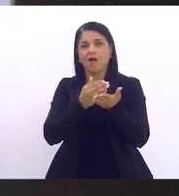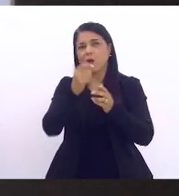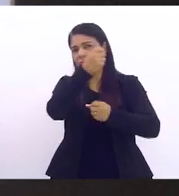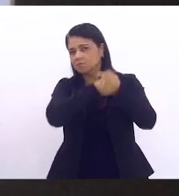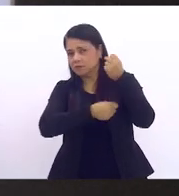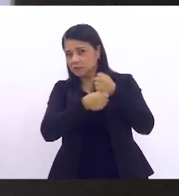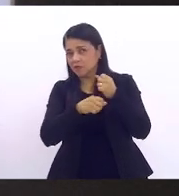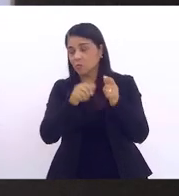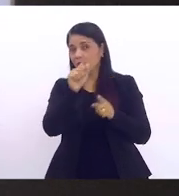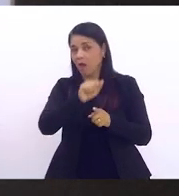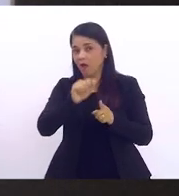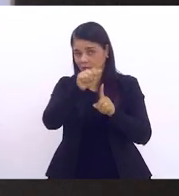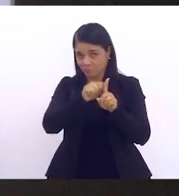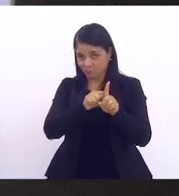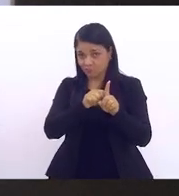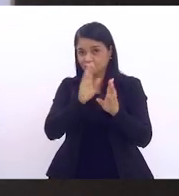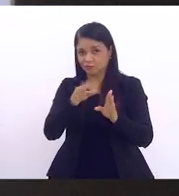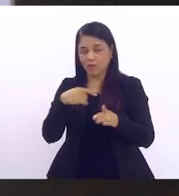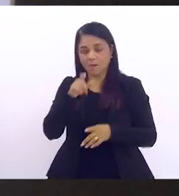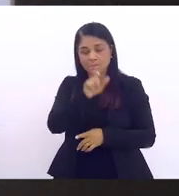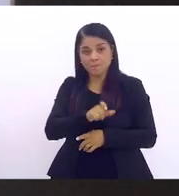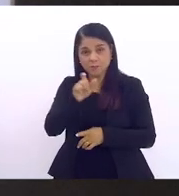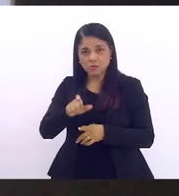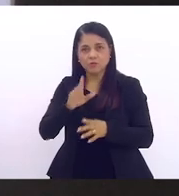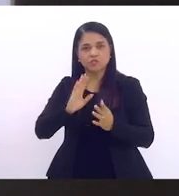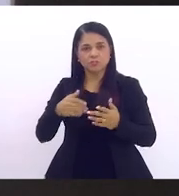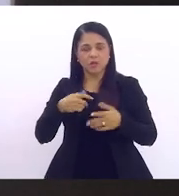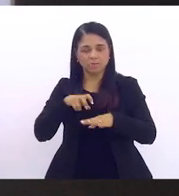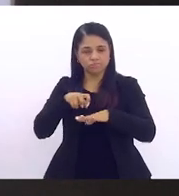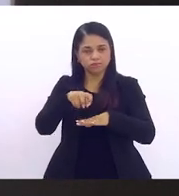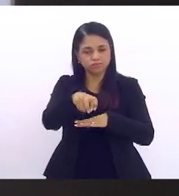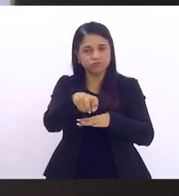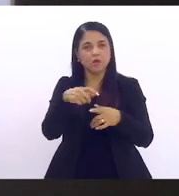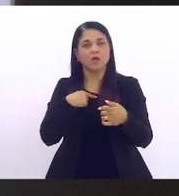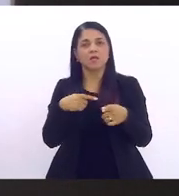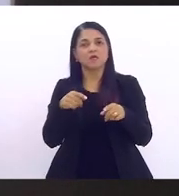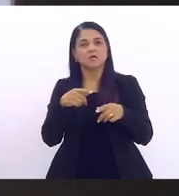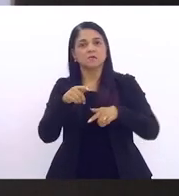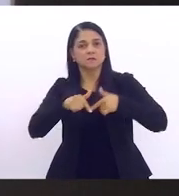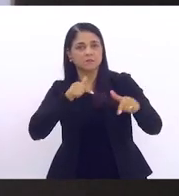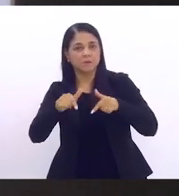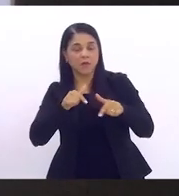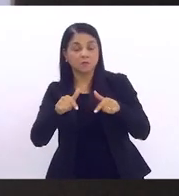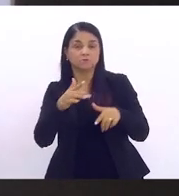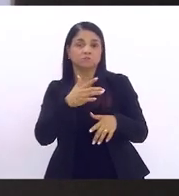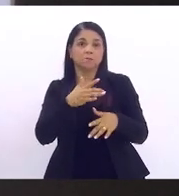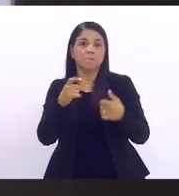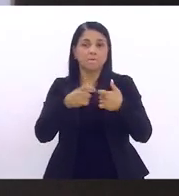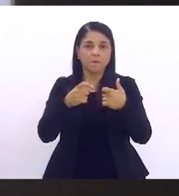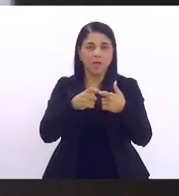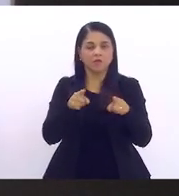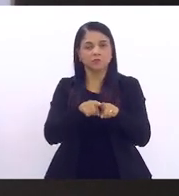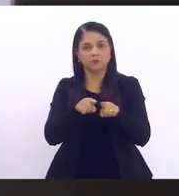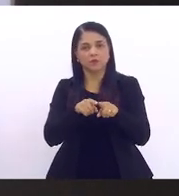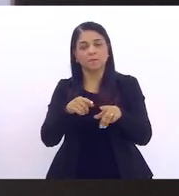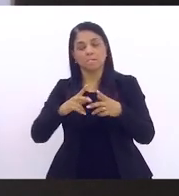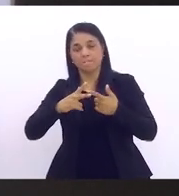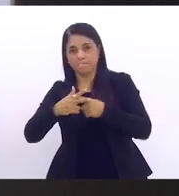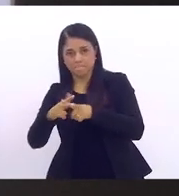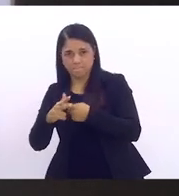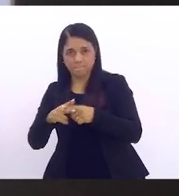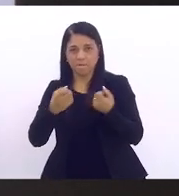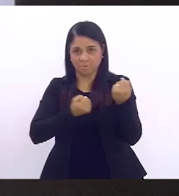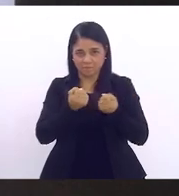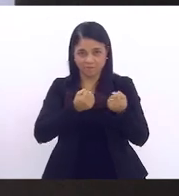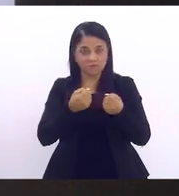tem a disposição das pessoas que viajam na 101 Serviços Médicos e mecânico ou seja Nunca na história da 101 existiu esse